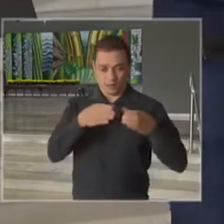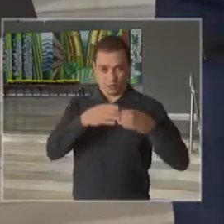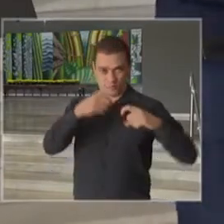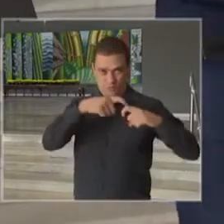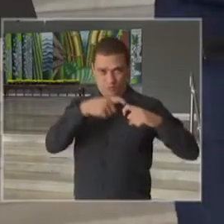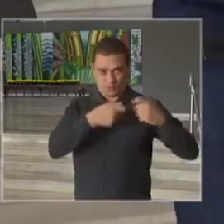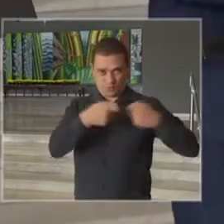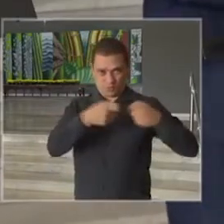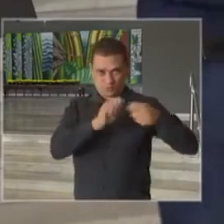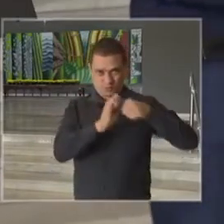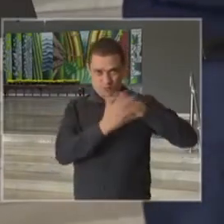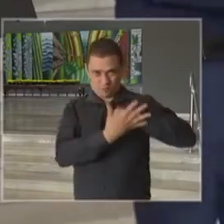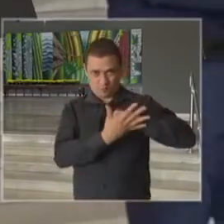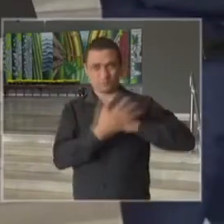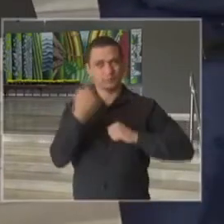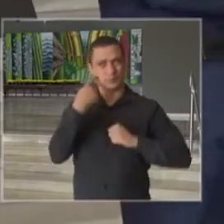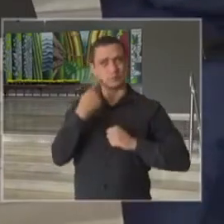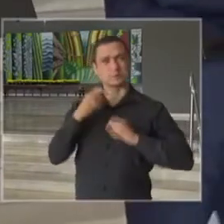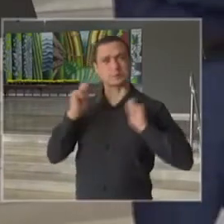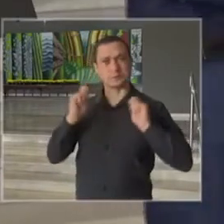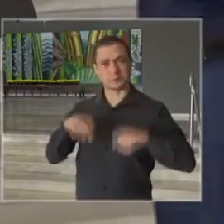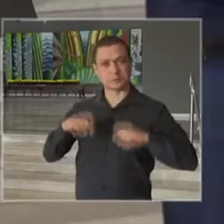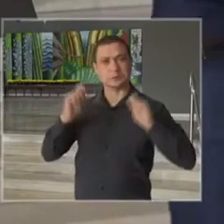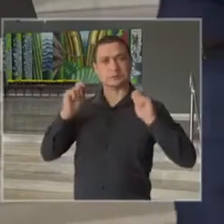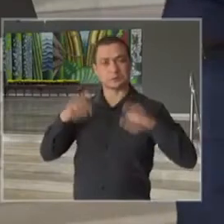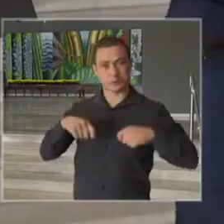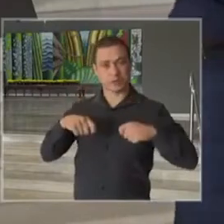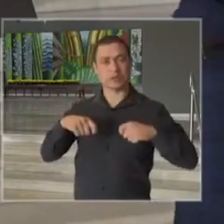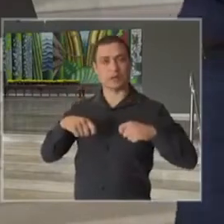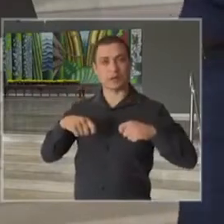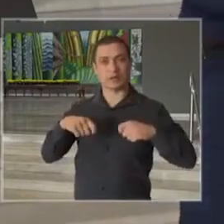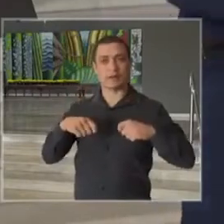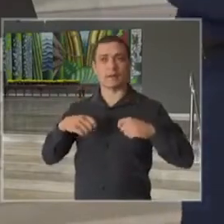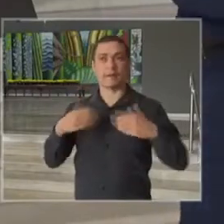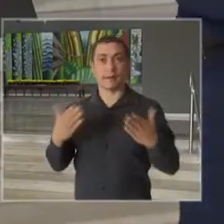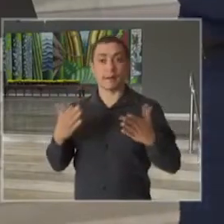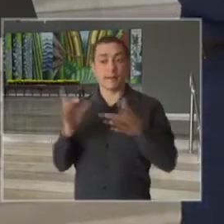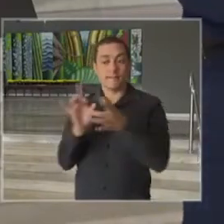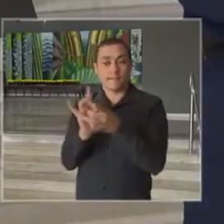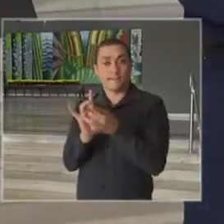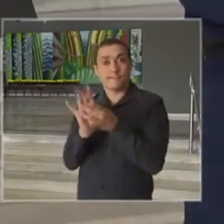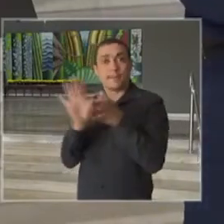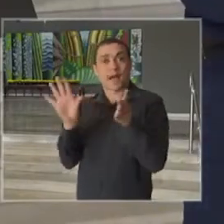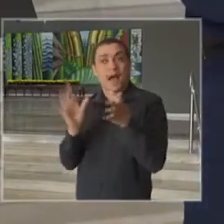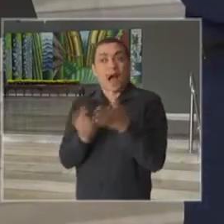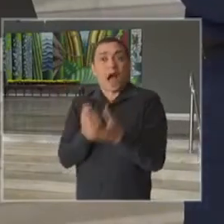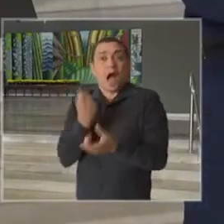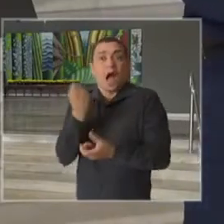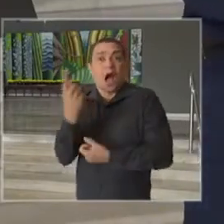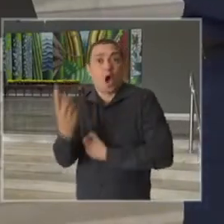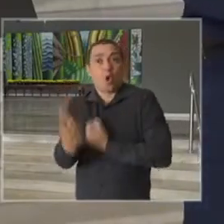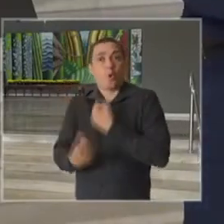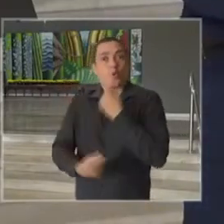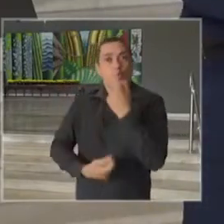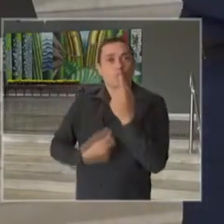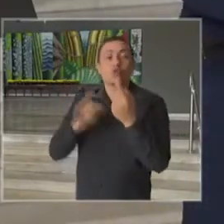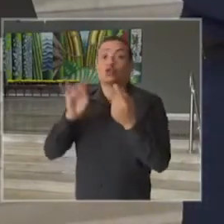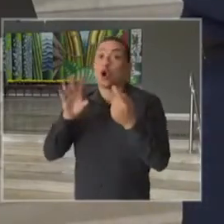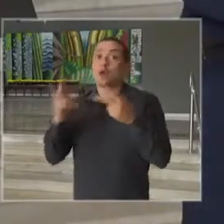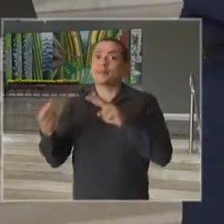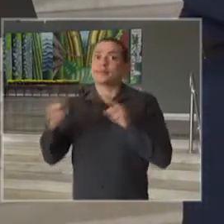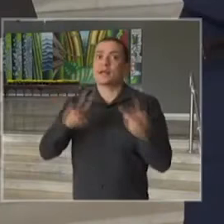Contingência avaliou ser possível permitir algum nível transitório,